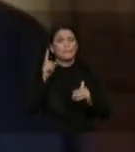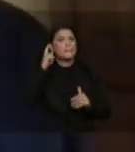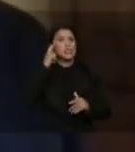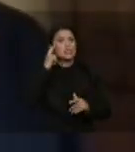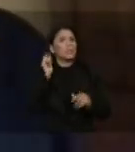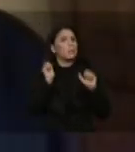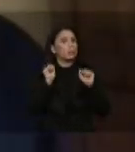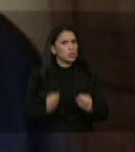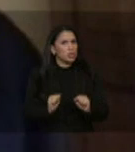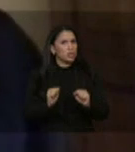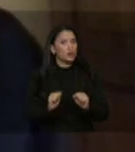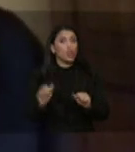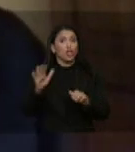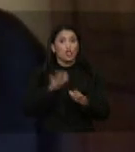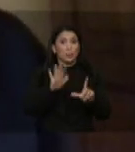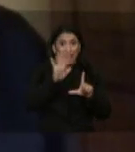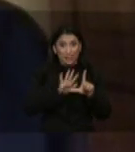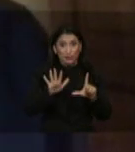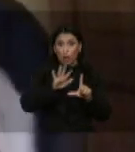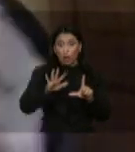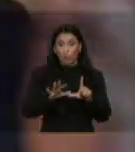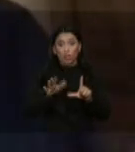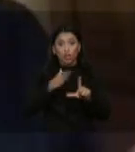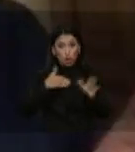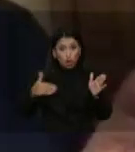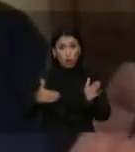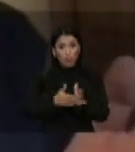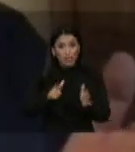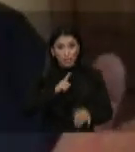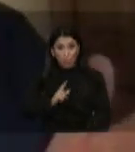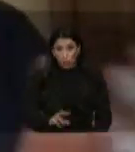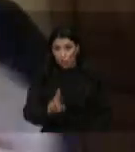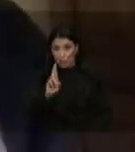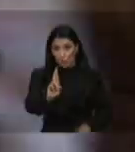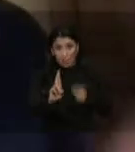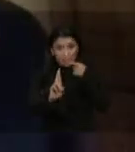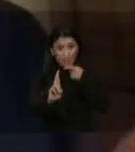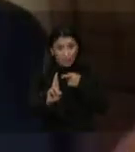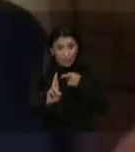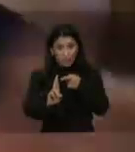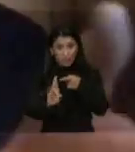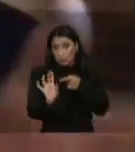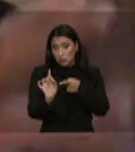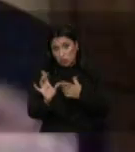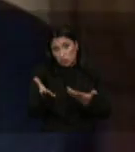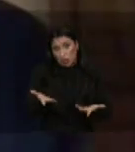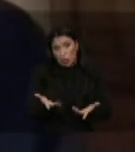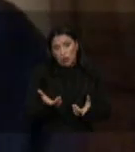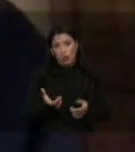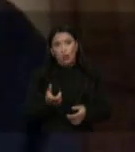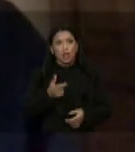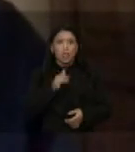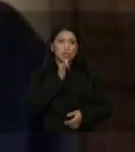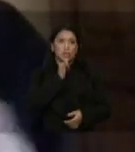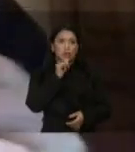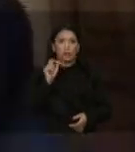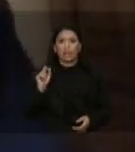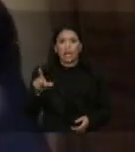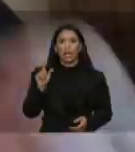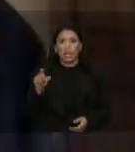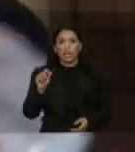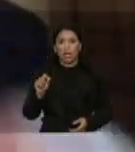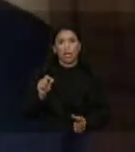tenham representantes no país mas talvez isso não basta uma pessoa física no caso aí do telegram como foi citado